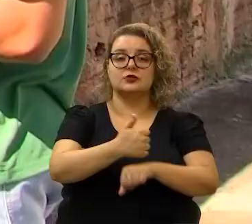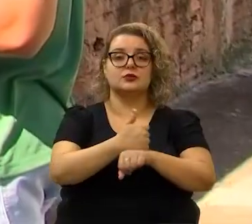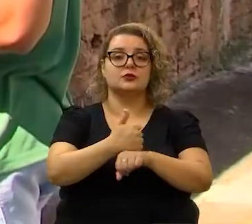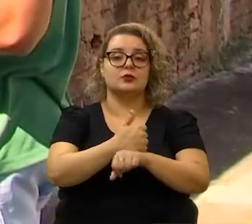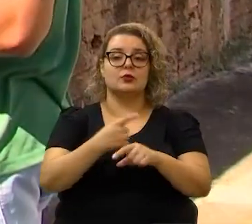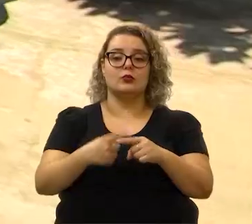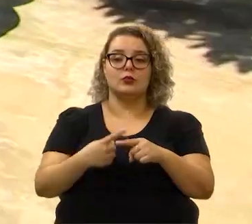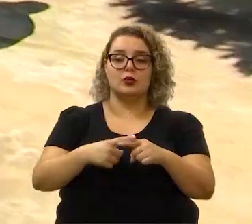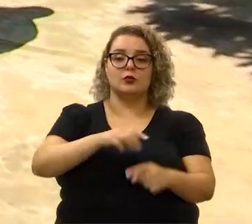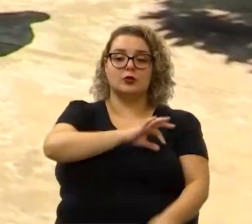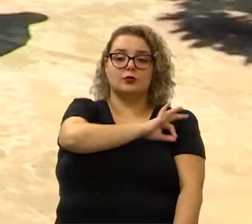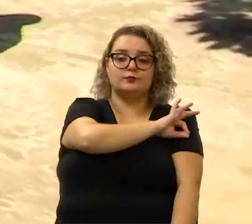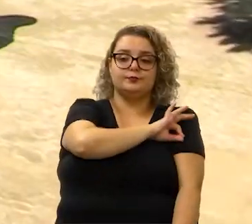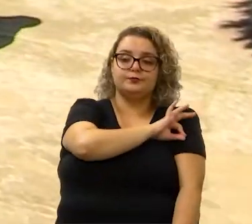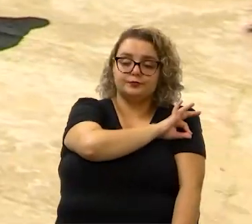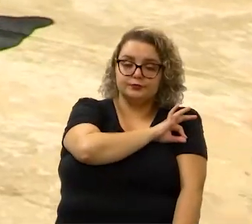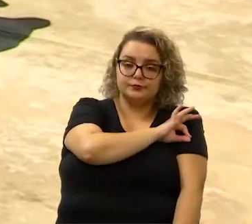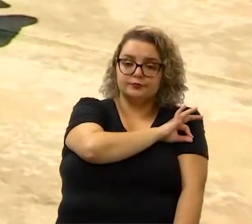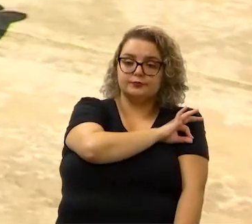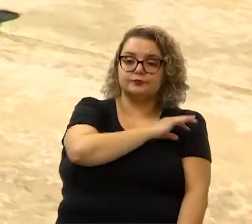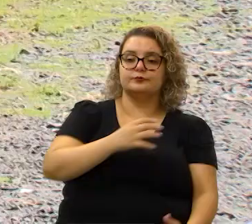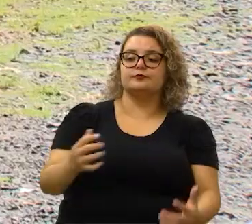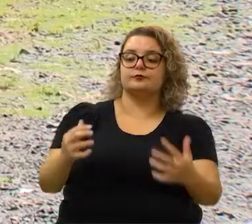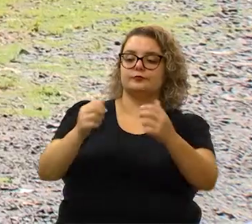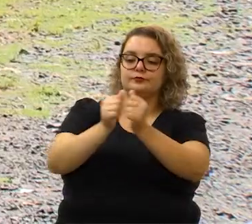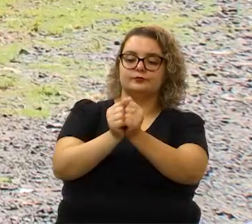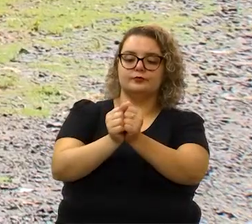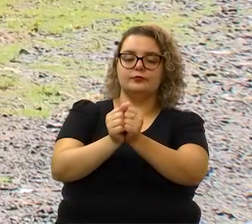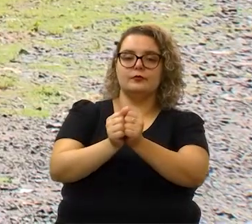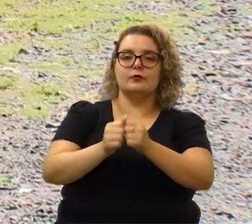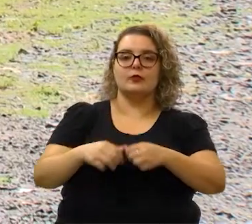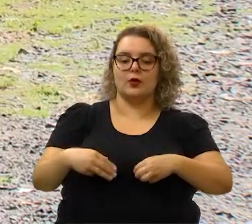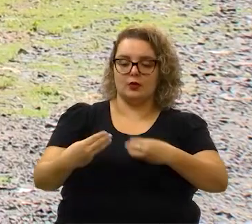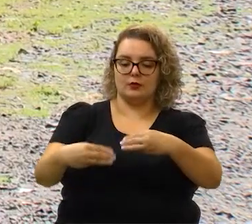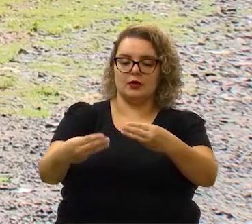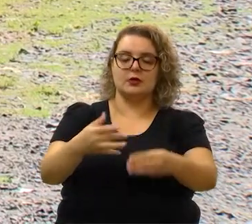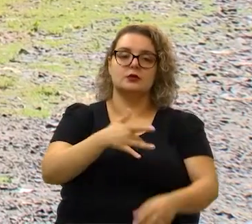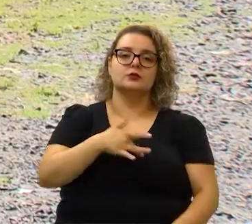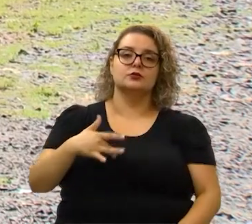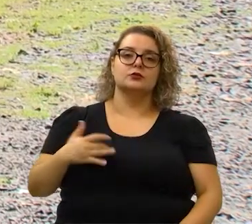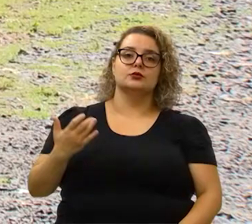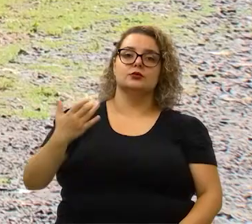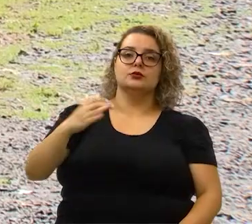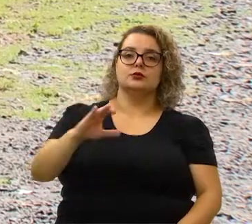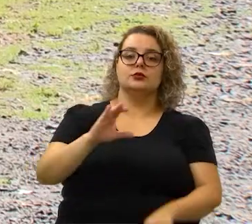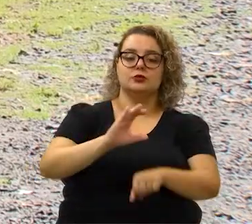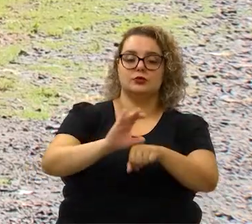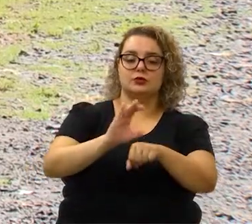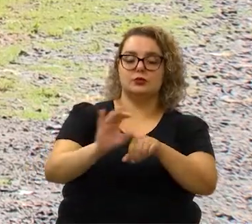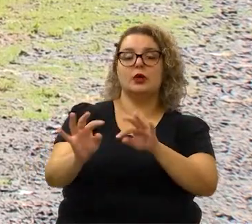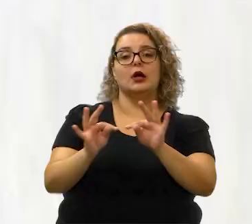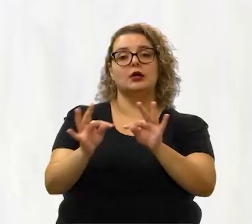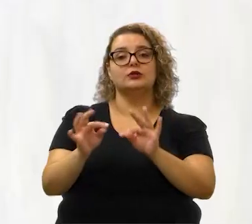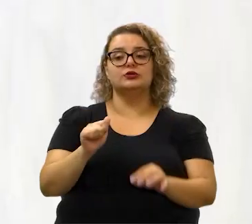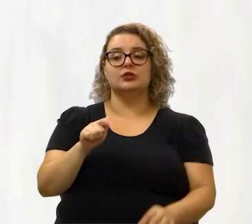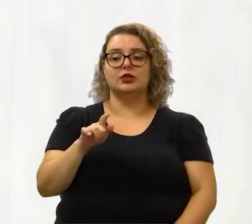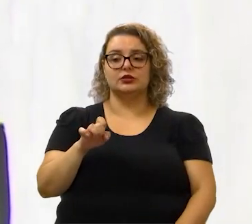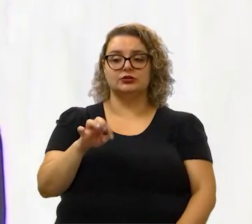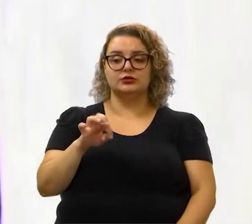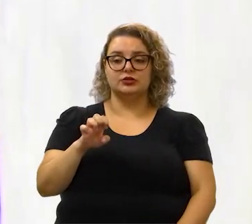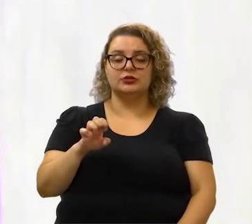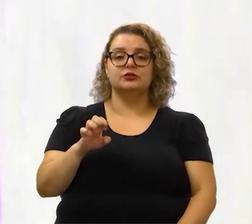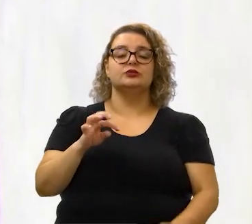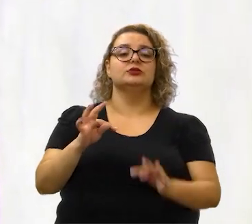profissão, porque a prefeitura, em conjunto com o Ministério da Saúde, eles lançaram o curso técnico de